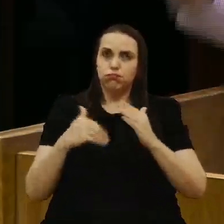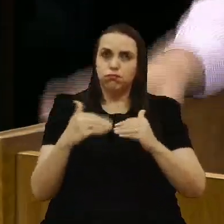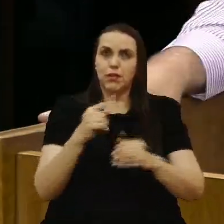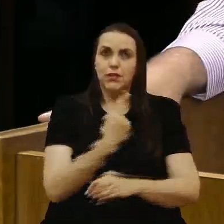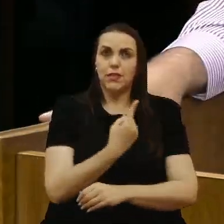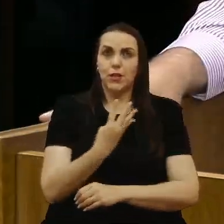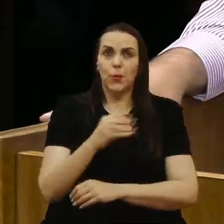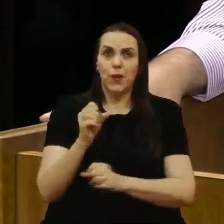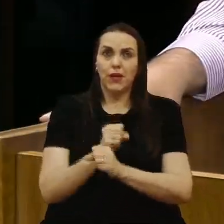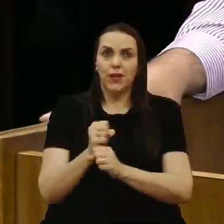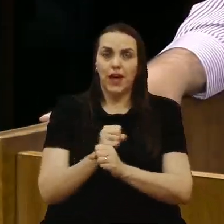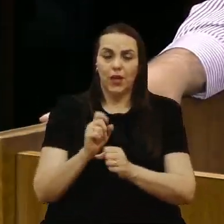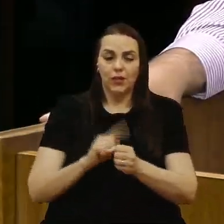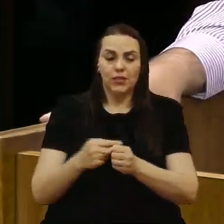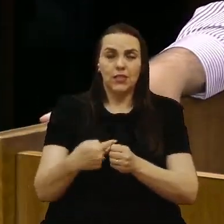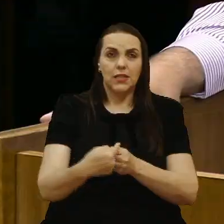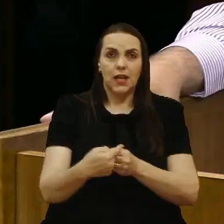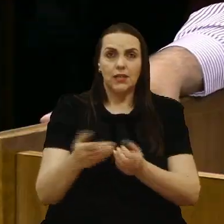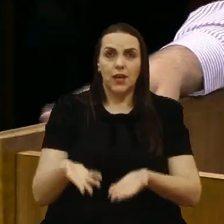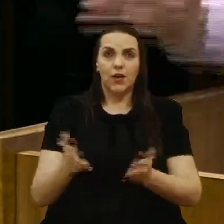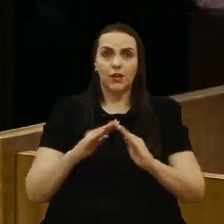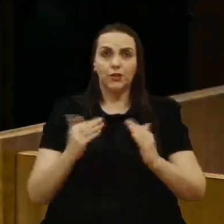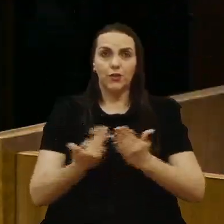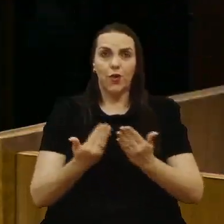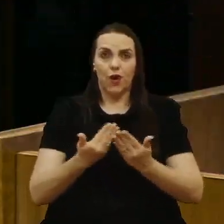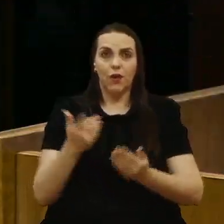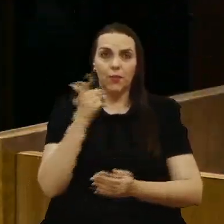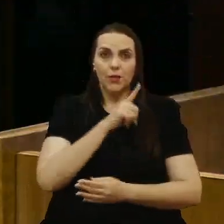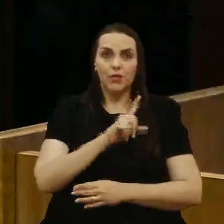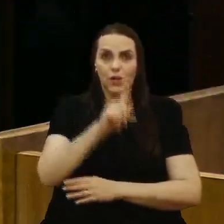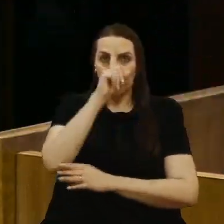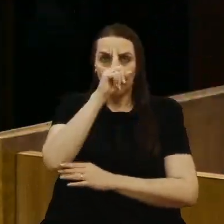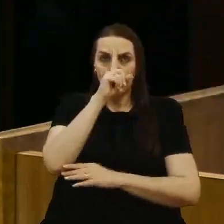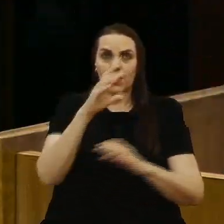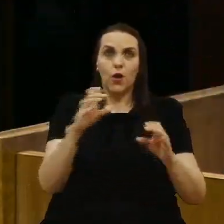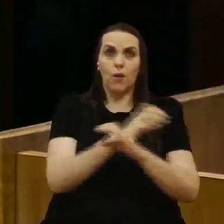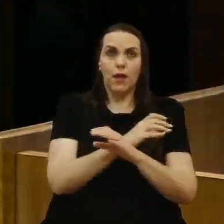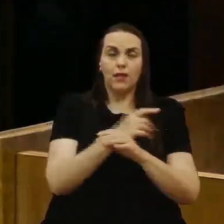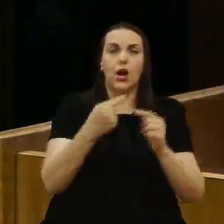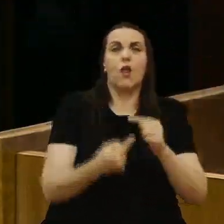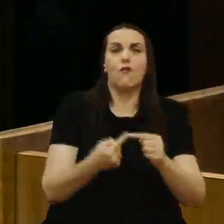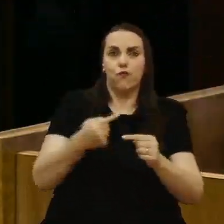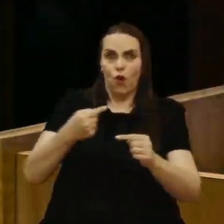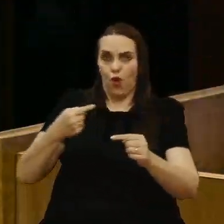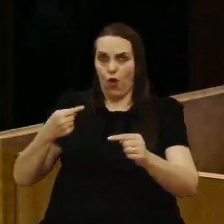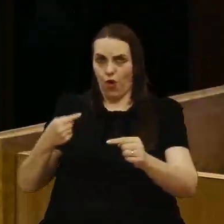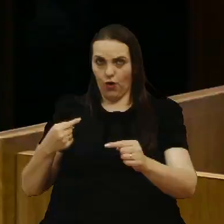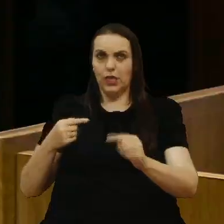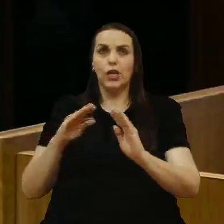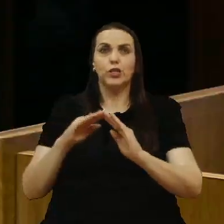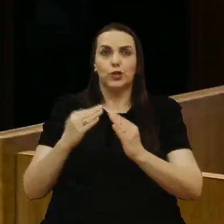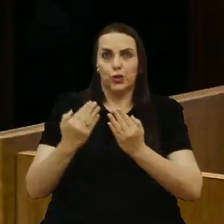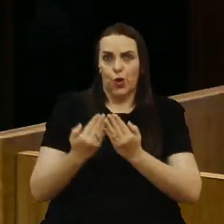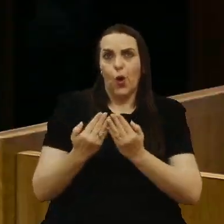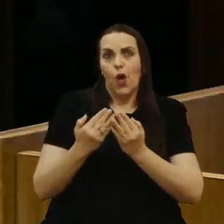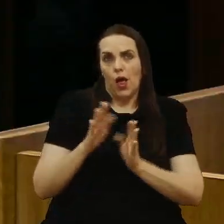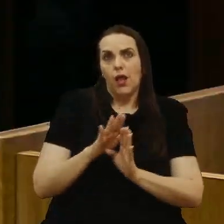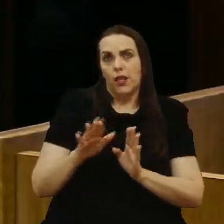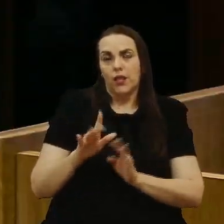anos quase de cidade para ter escola de ensino fundamental completo. Agora nós vamos voltar no tempo, vamos ter escolinha de ensino